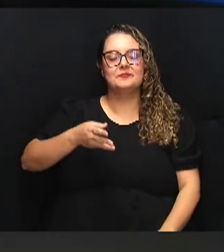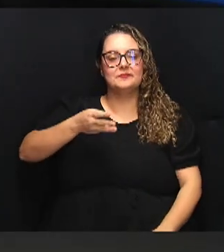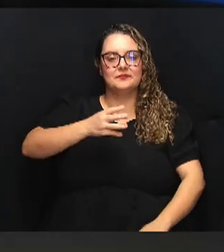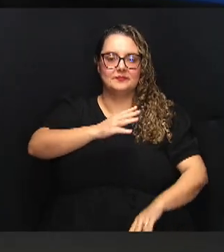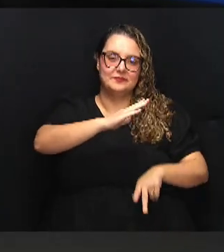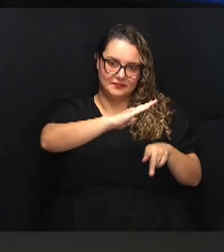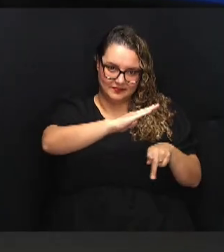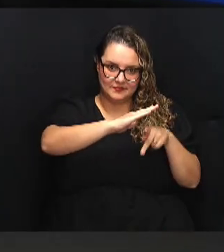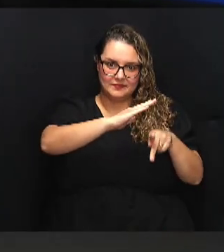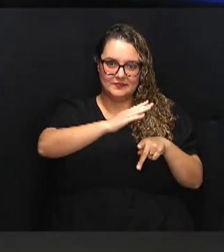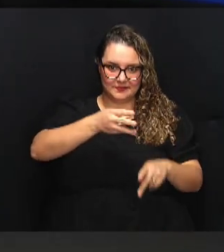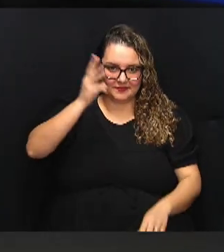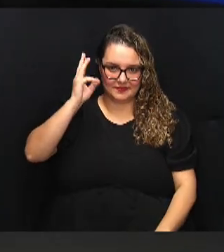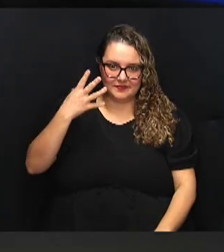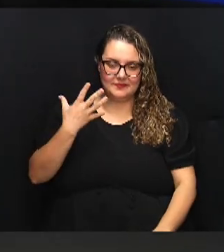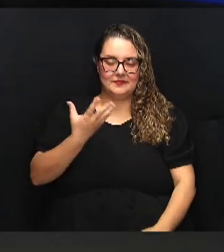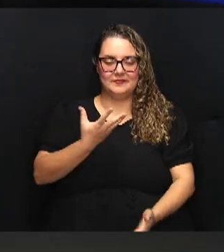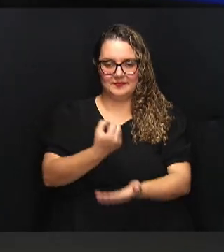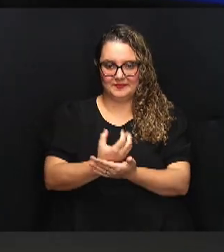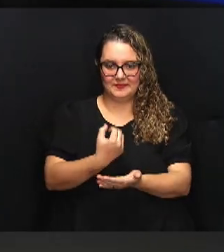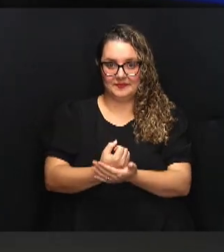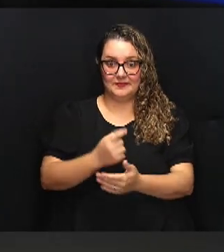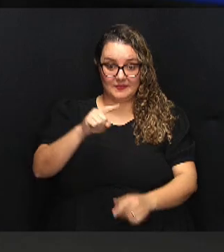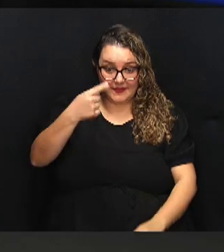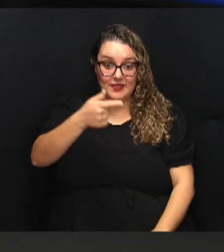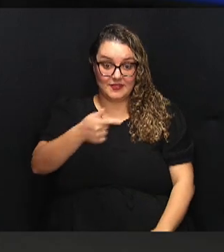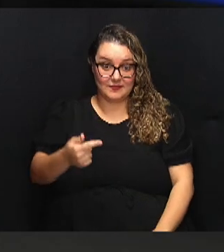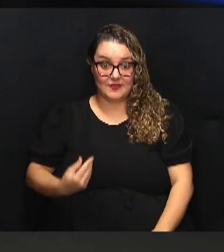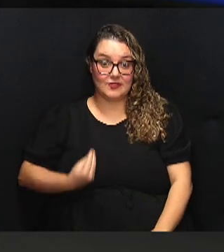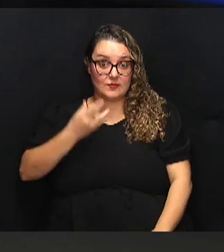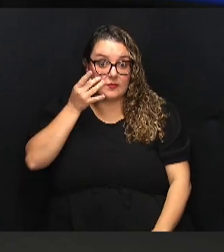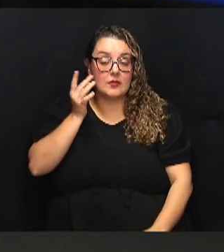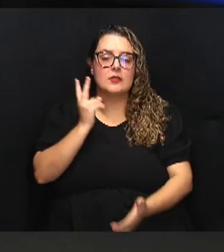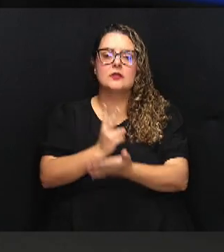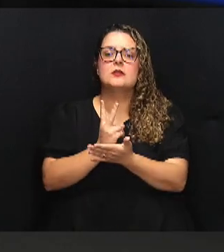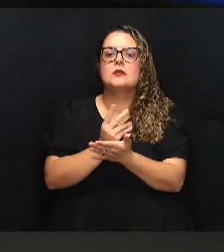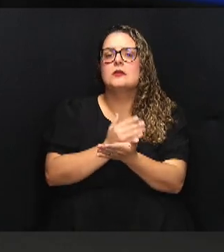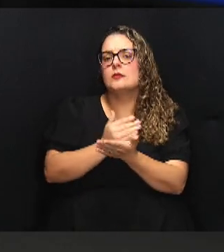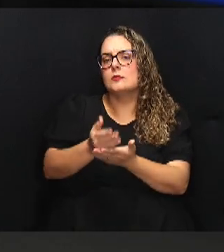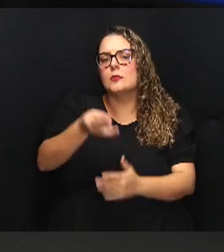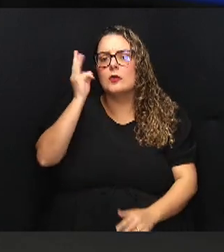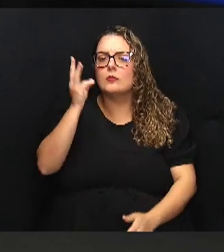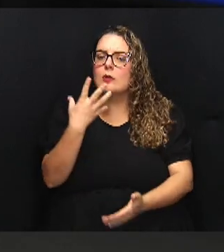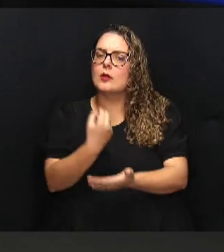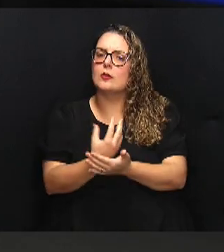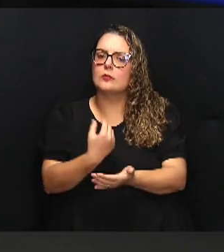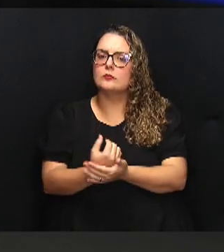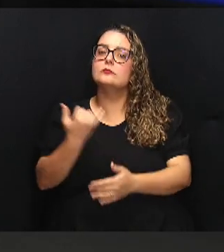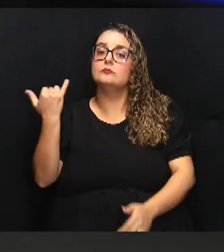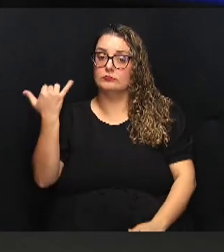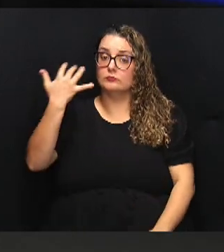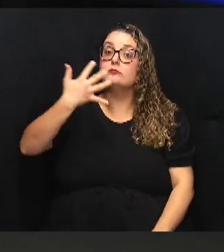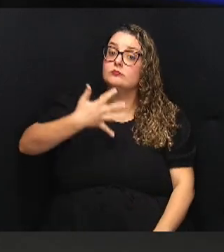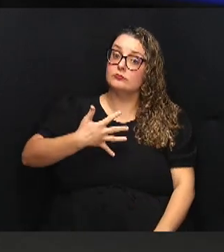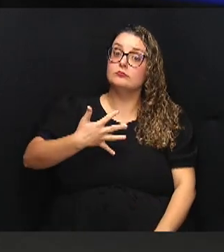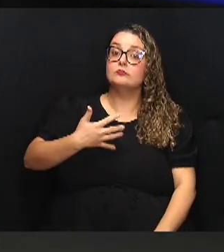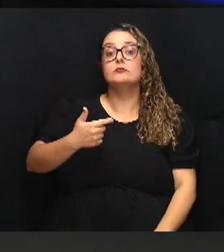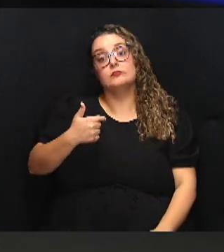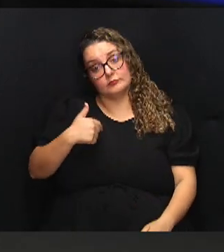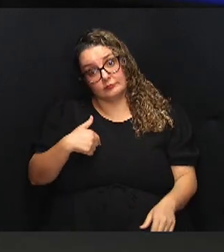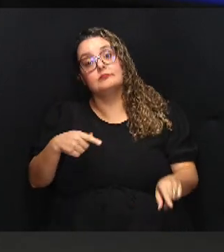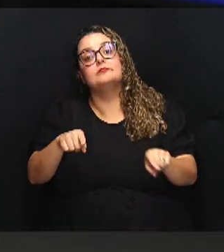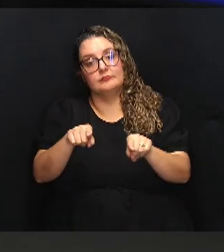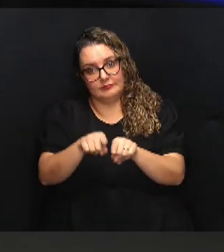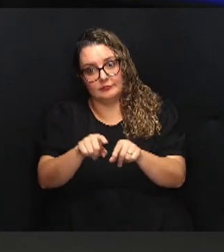próxima semana estará aqui novamente. E ela sempre começa o podcast fazendo a autodescrição, então